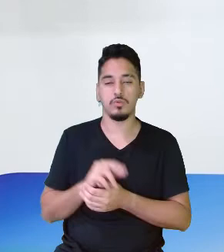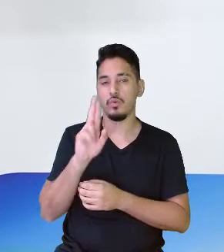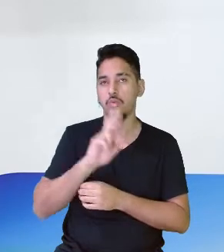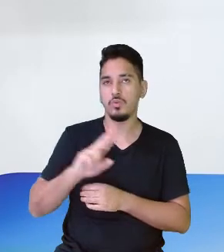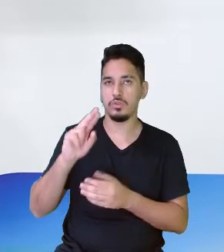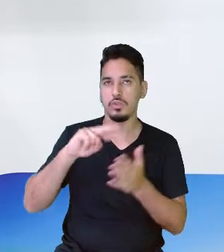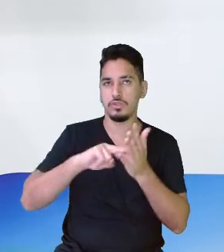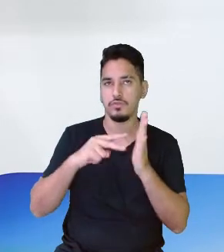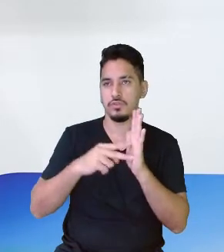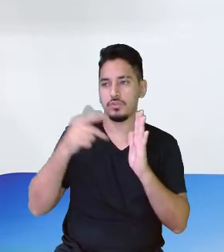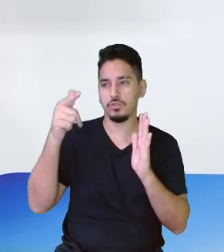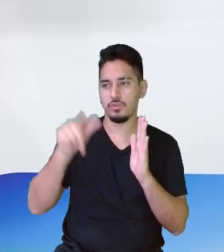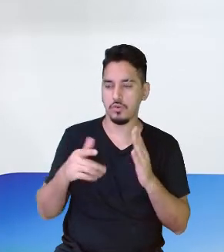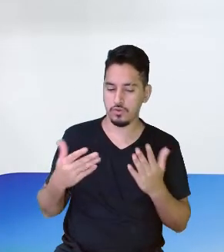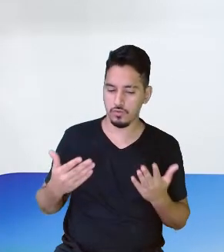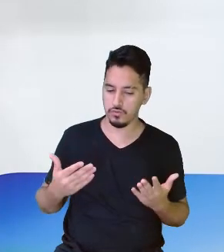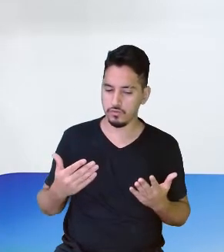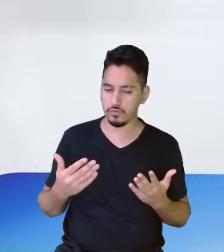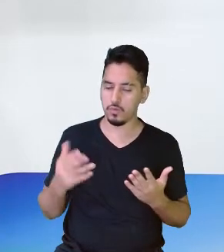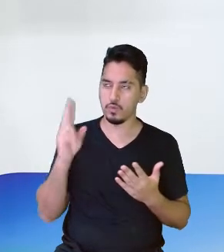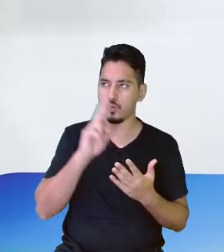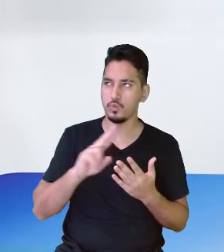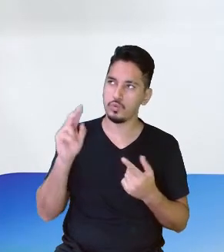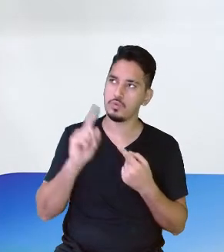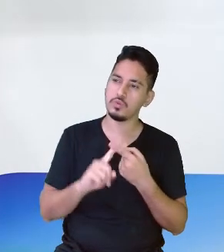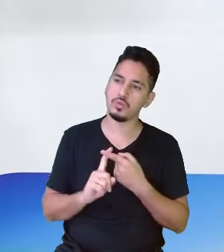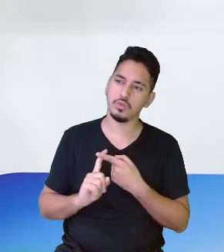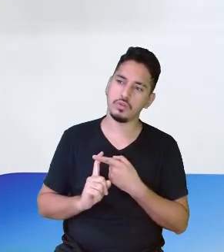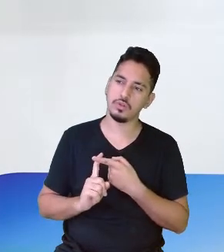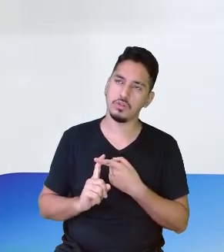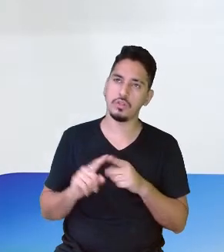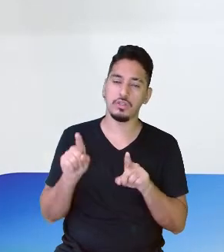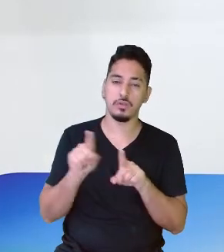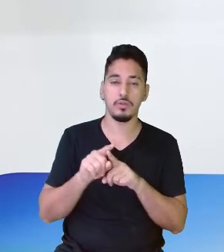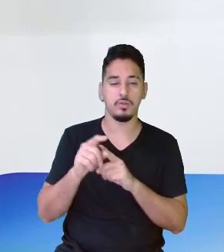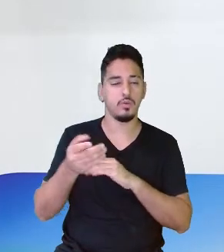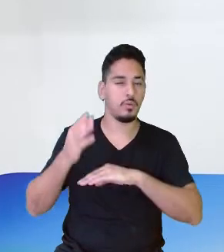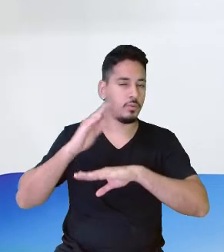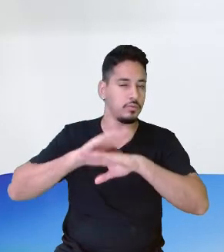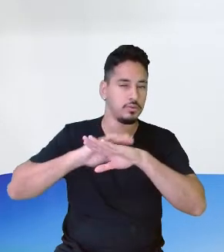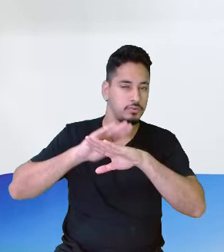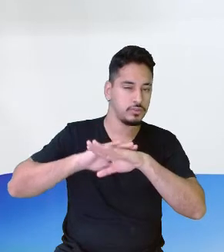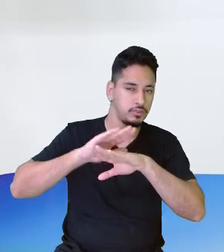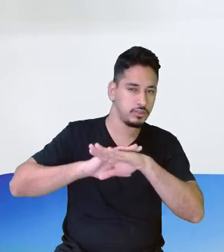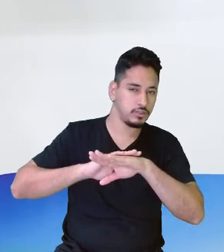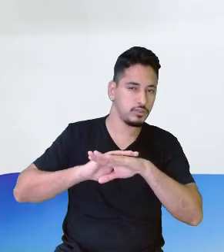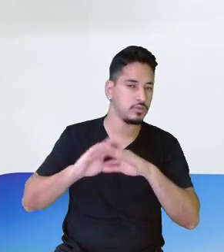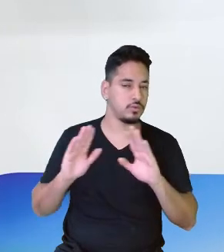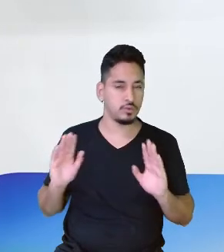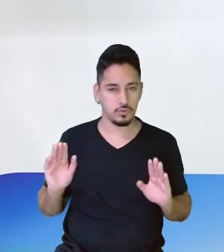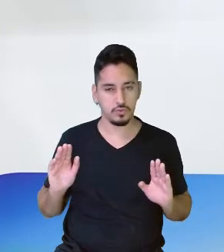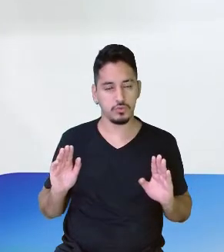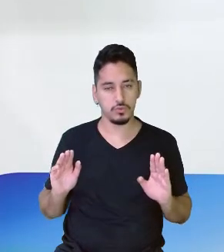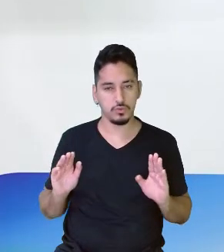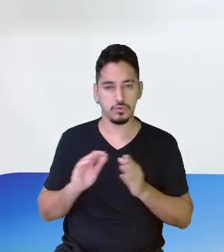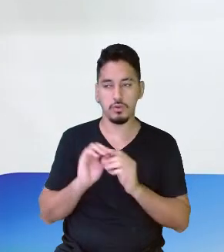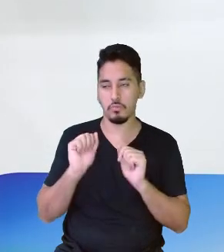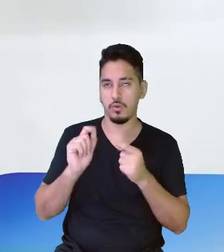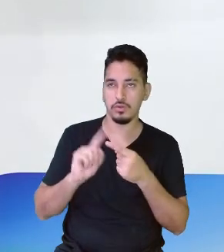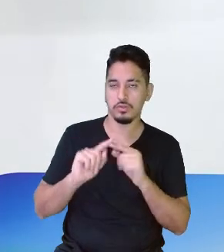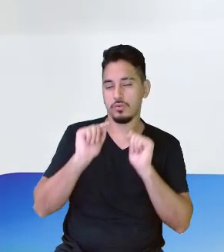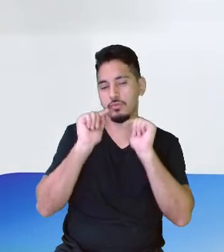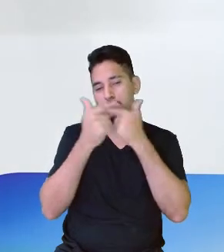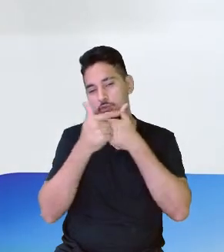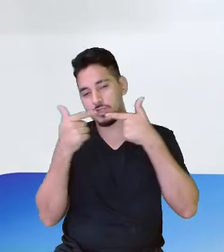ressignificação, faz uso, e a gente vai ver, do implícito, né, do subentendido, pode ser